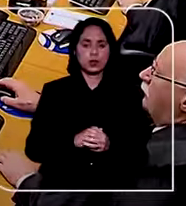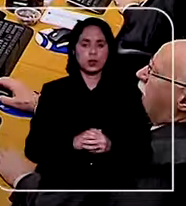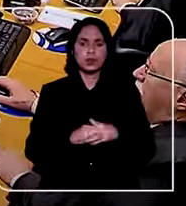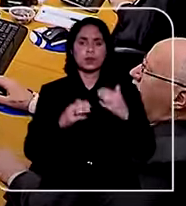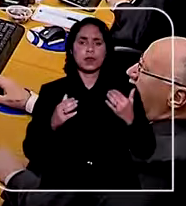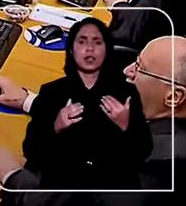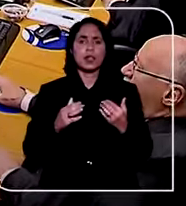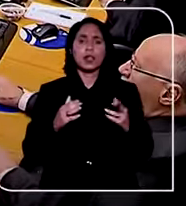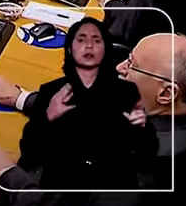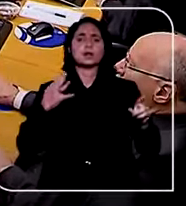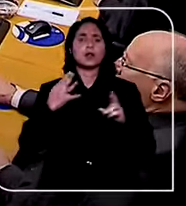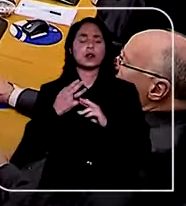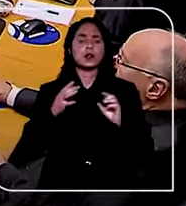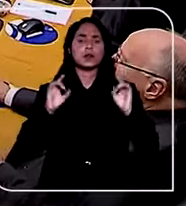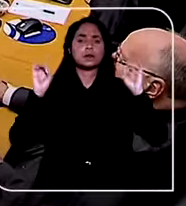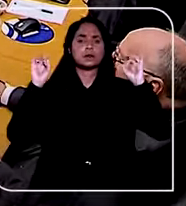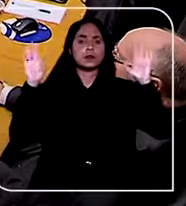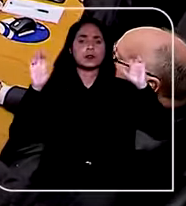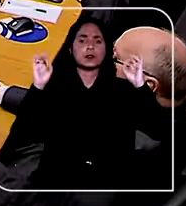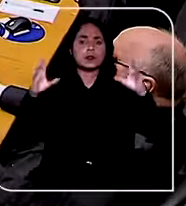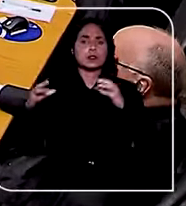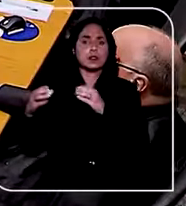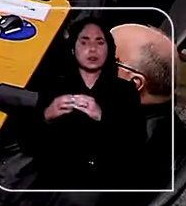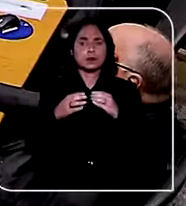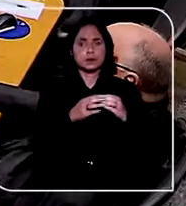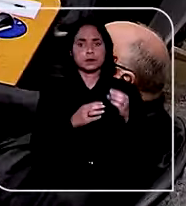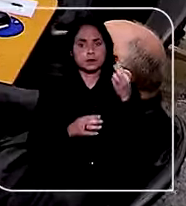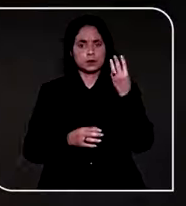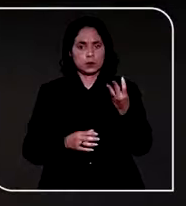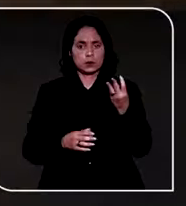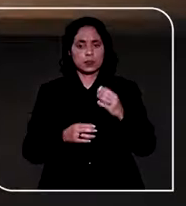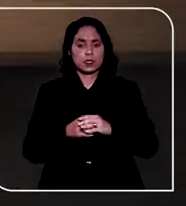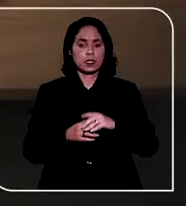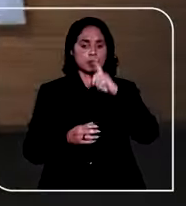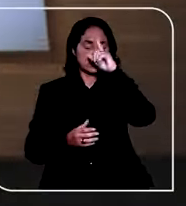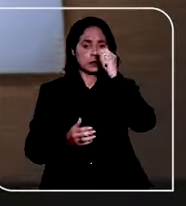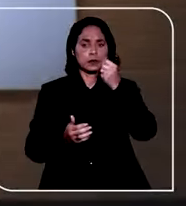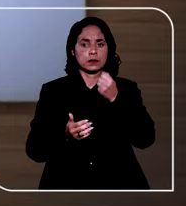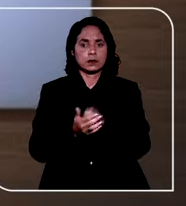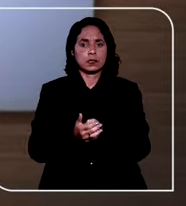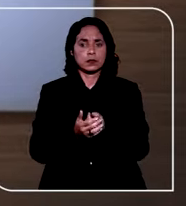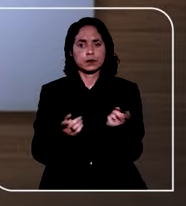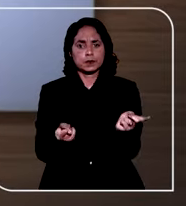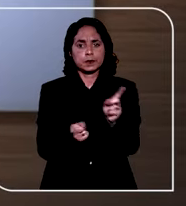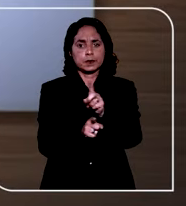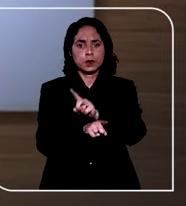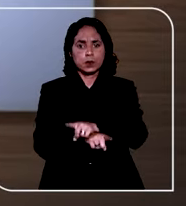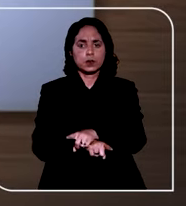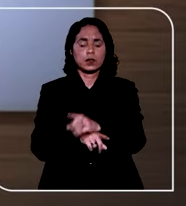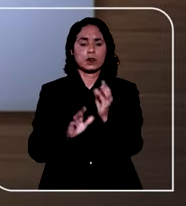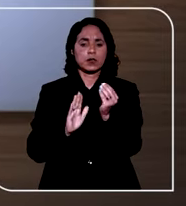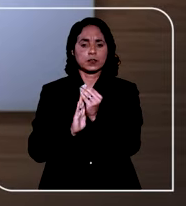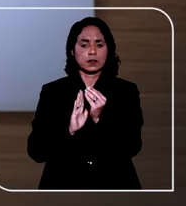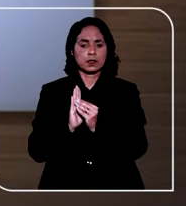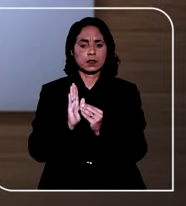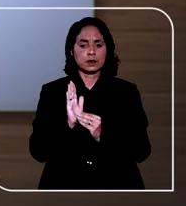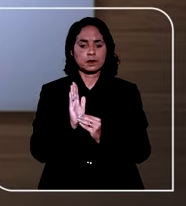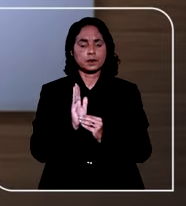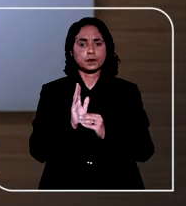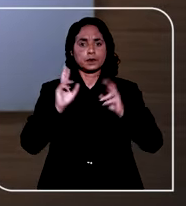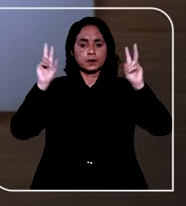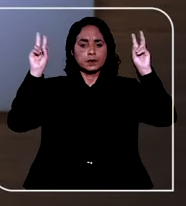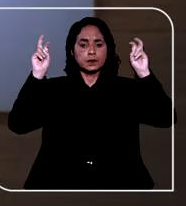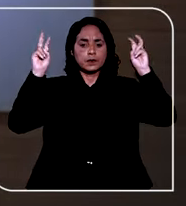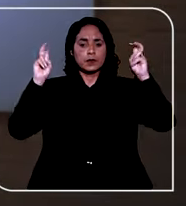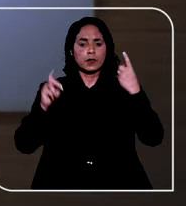recursos especiais repetitivos a terceira sessão do STJ vai definir controvérsia cadastrada como tema